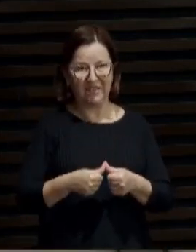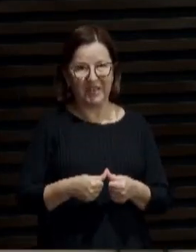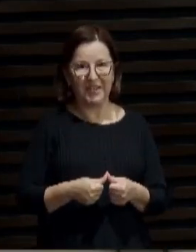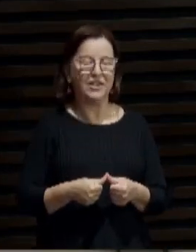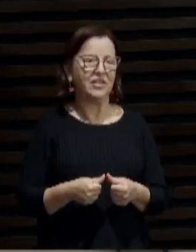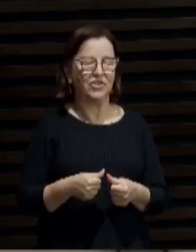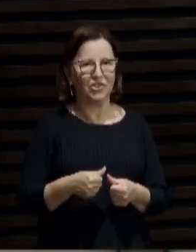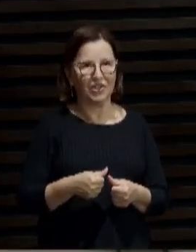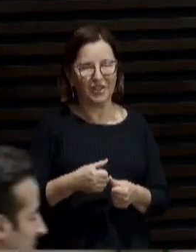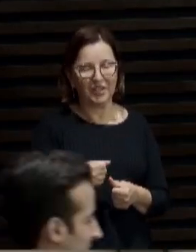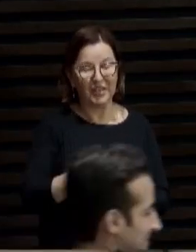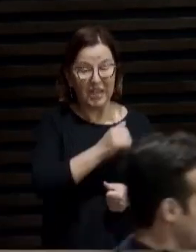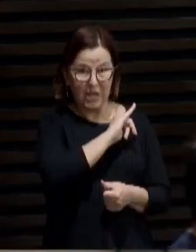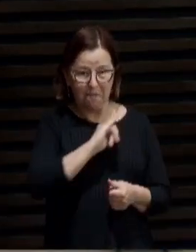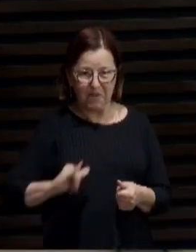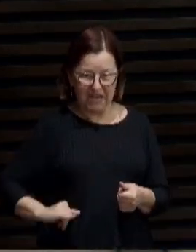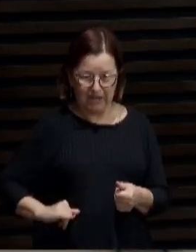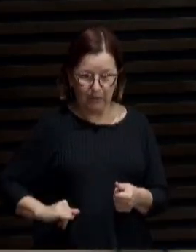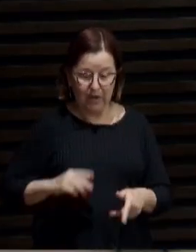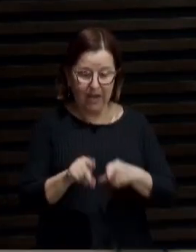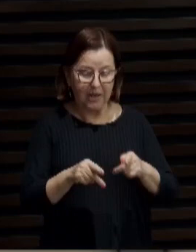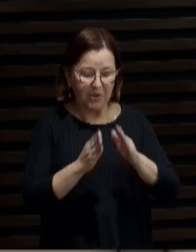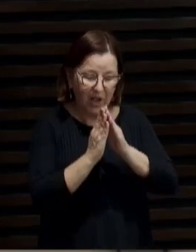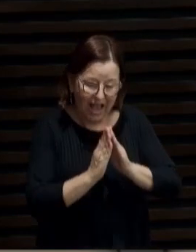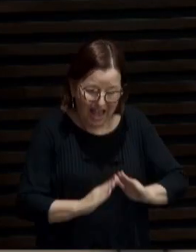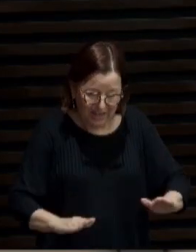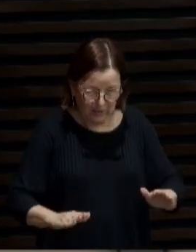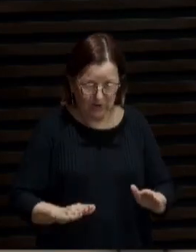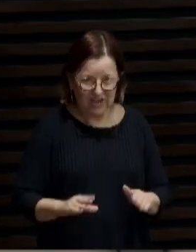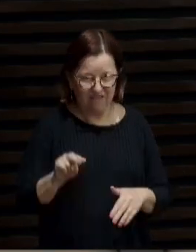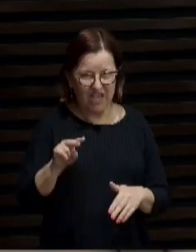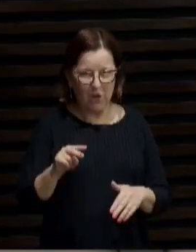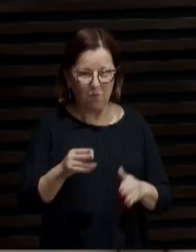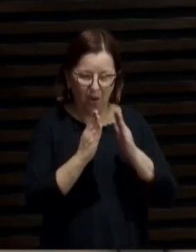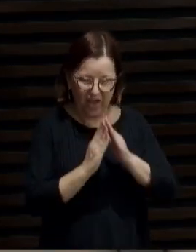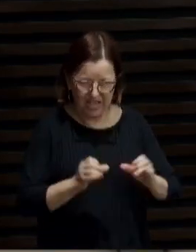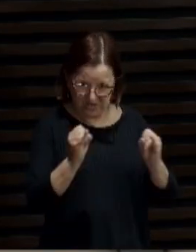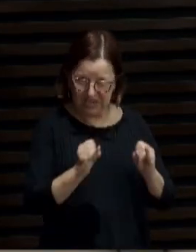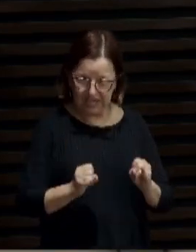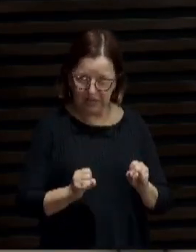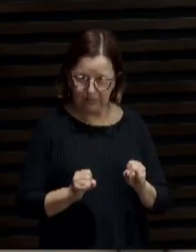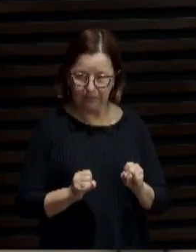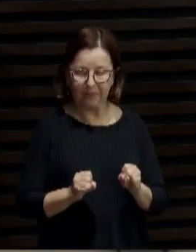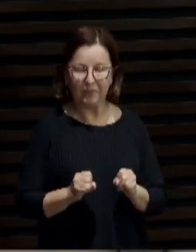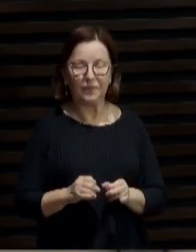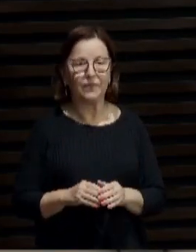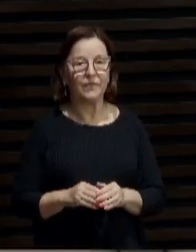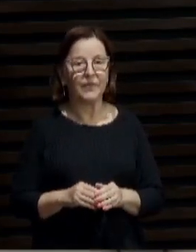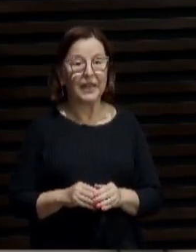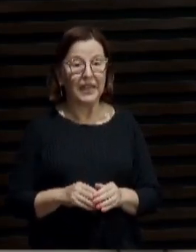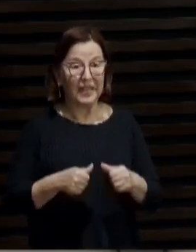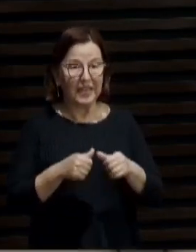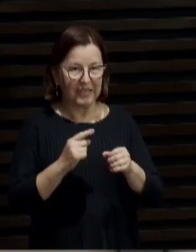Pérgamo rejeitavam a prática da idolatria. Além do culto ao imperador, Pérgamo tinha também muitos